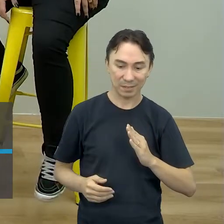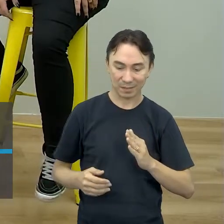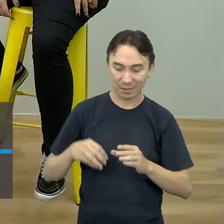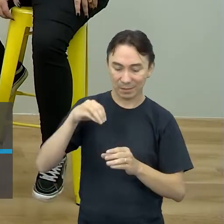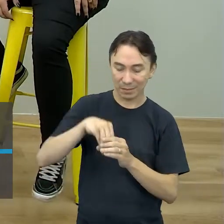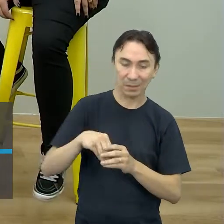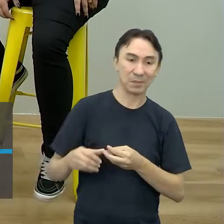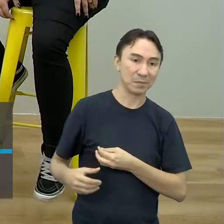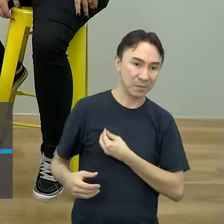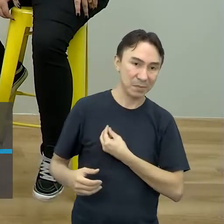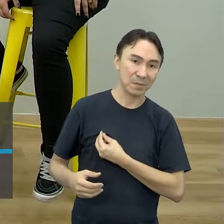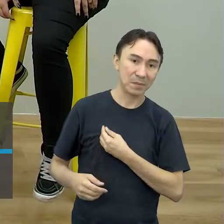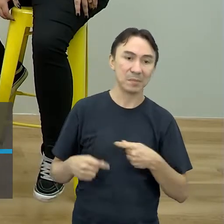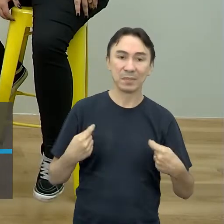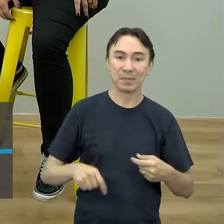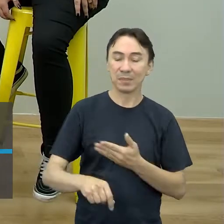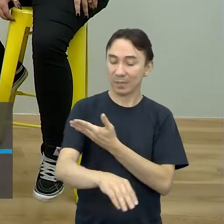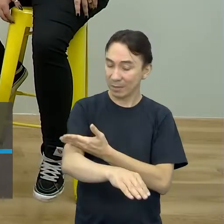né? Exato.